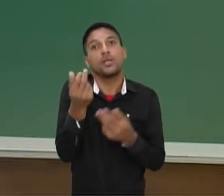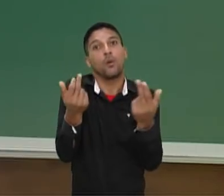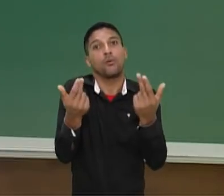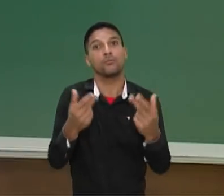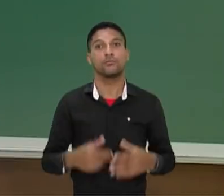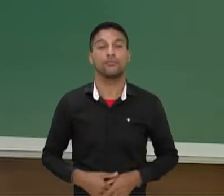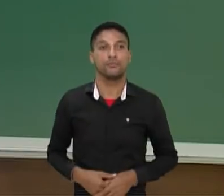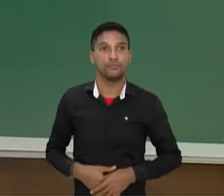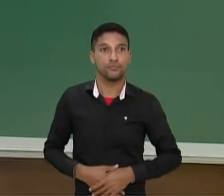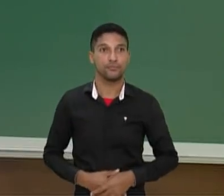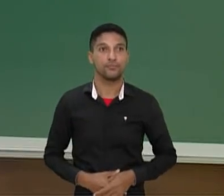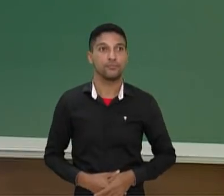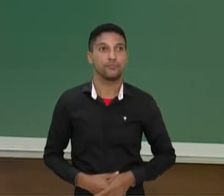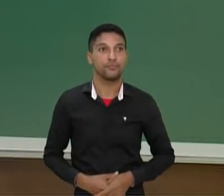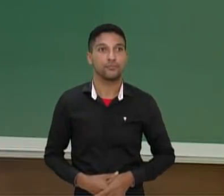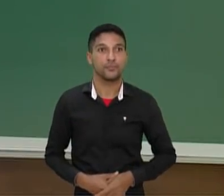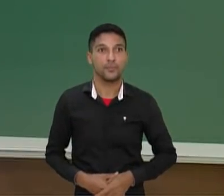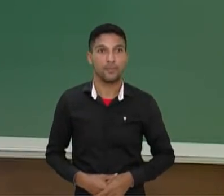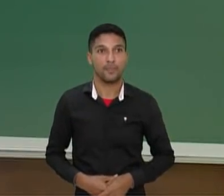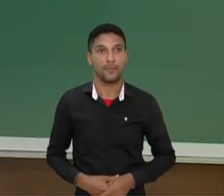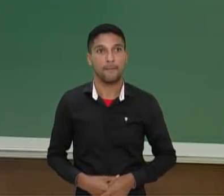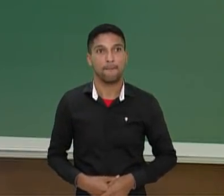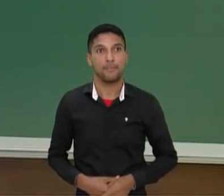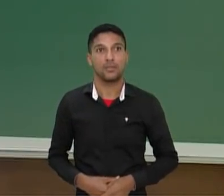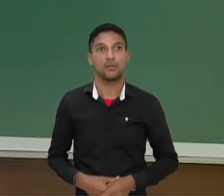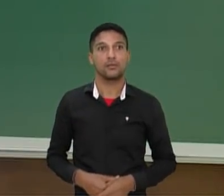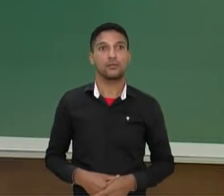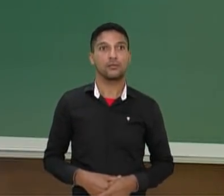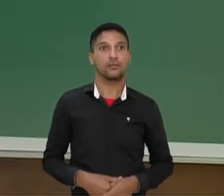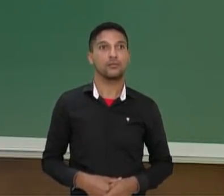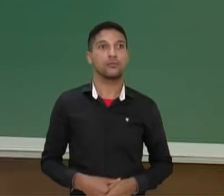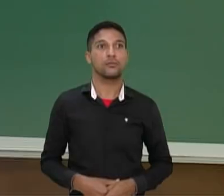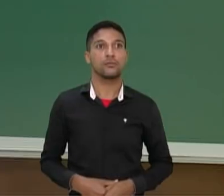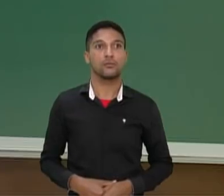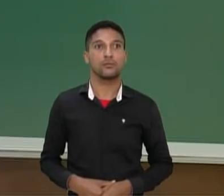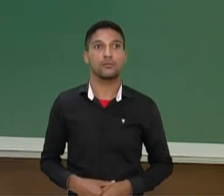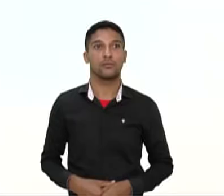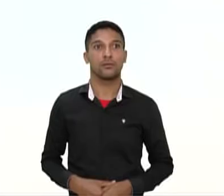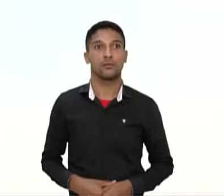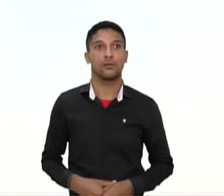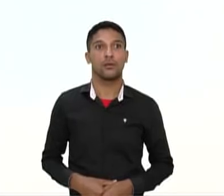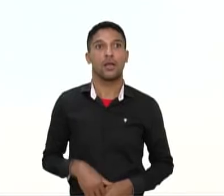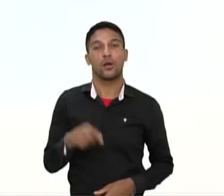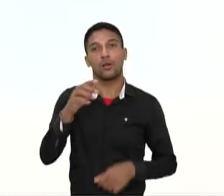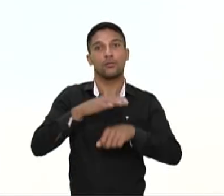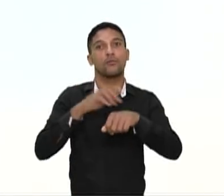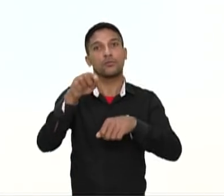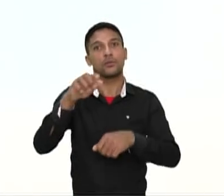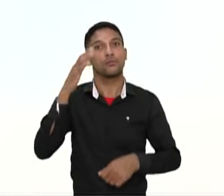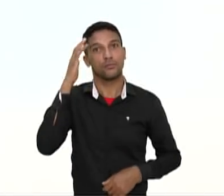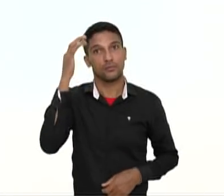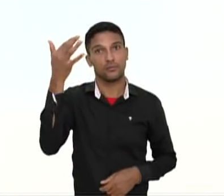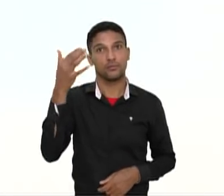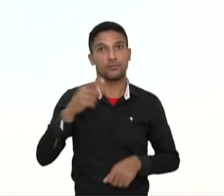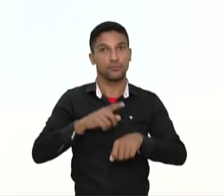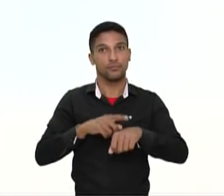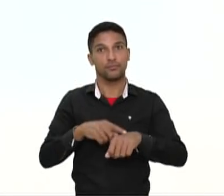vou tirar o m e coloco o 4 no lugar para fazer a continha. Então, agora é com vocês. Tempo.